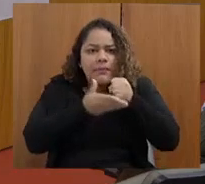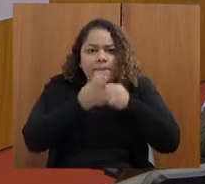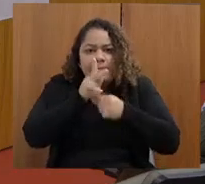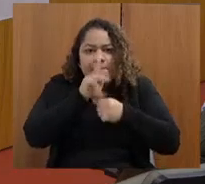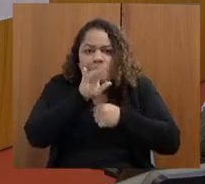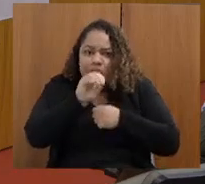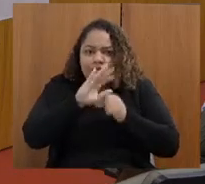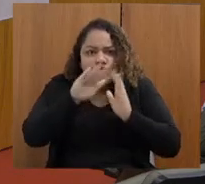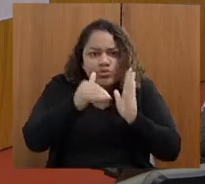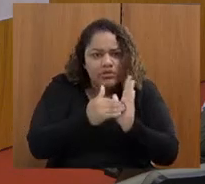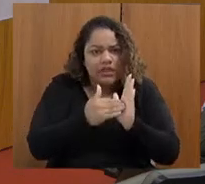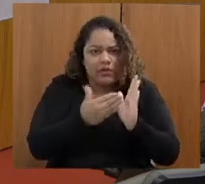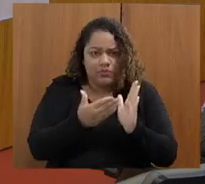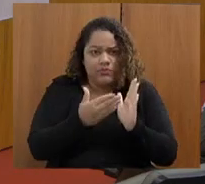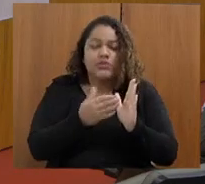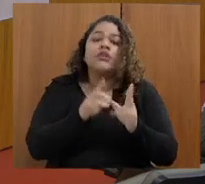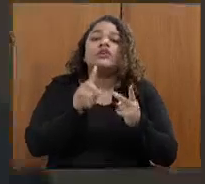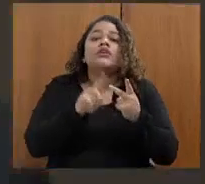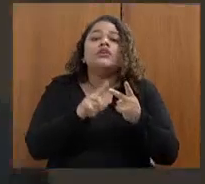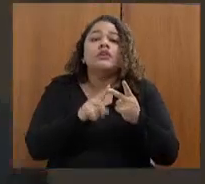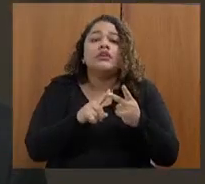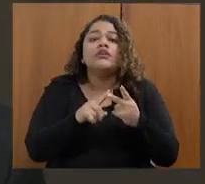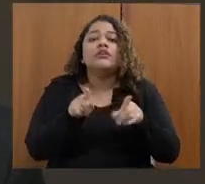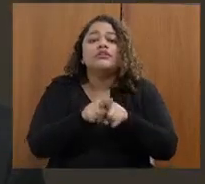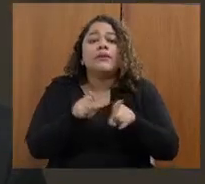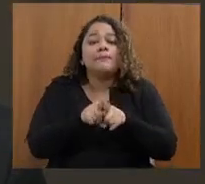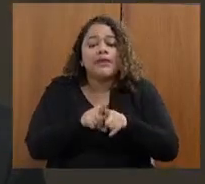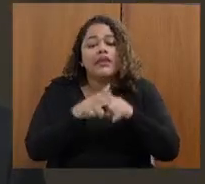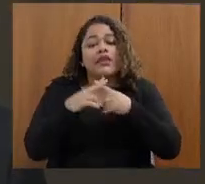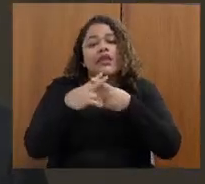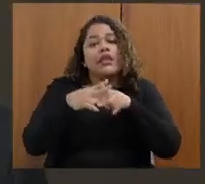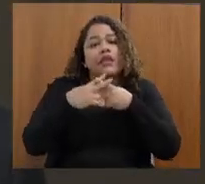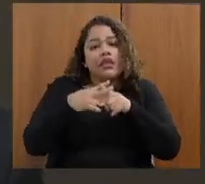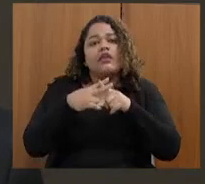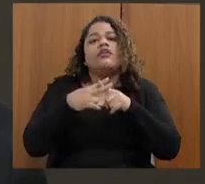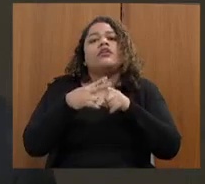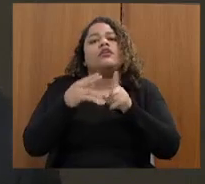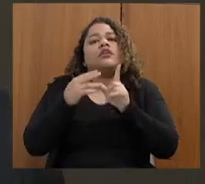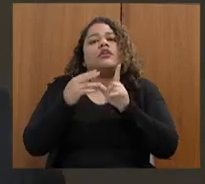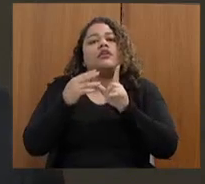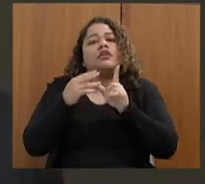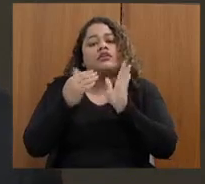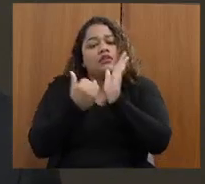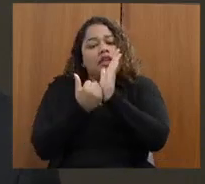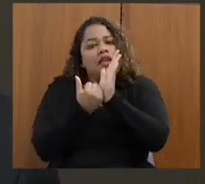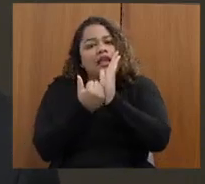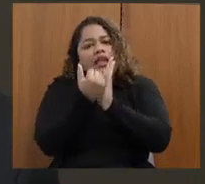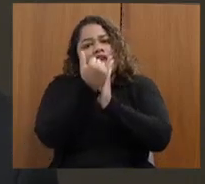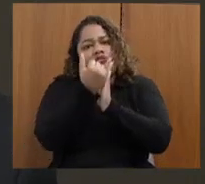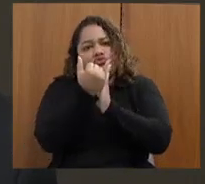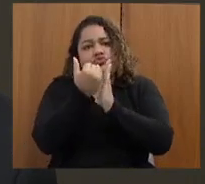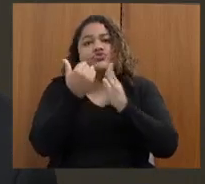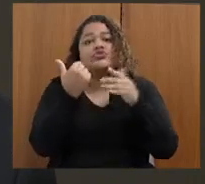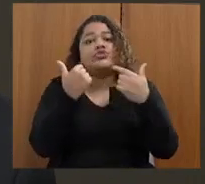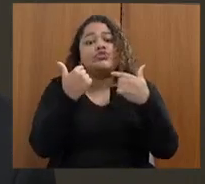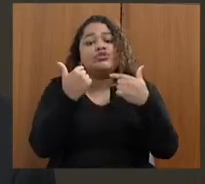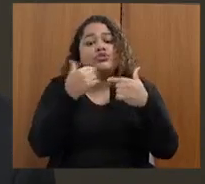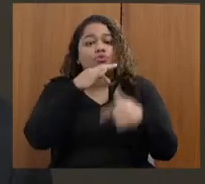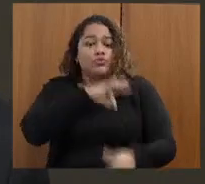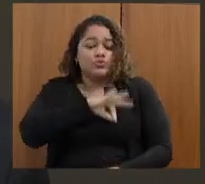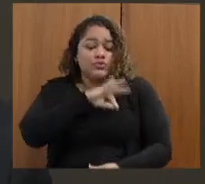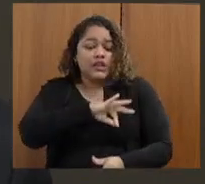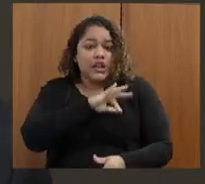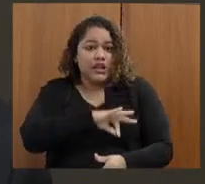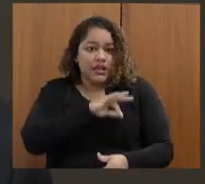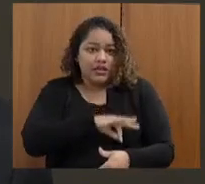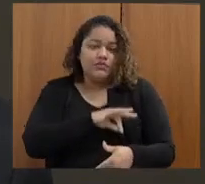a aplicação do reajuste do piso para os trabalhadores da educação como tem sido